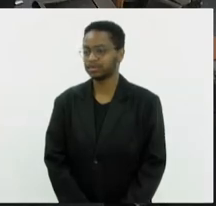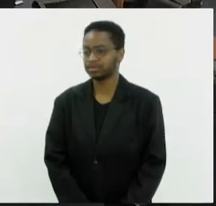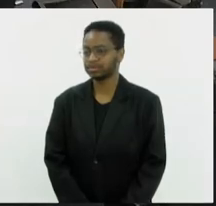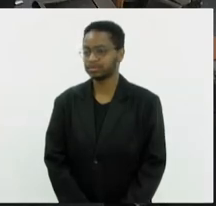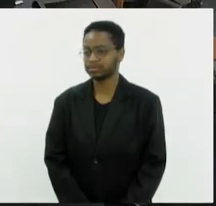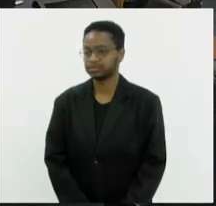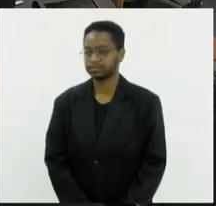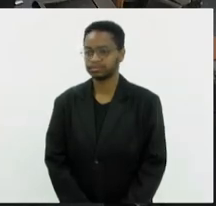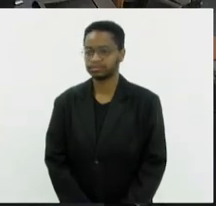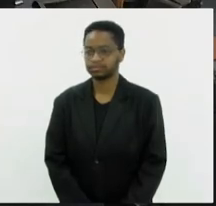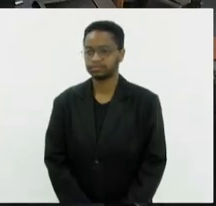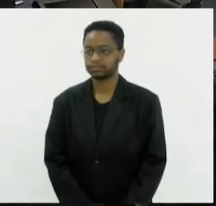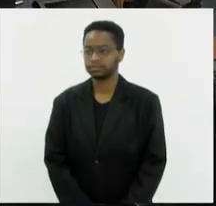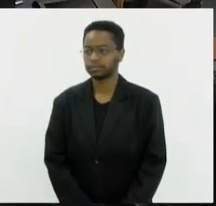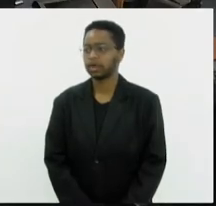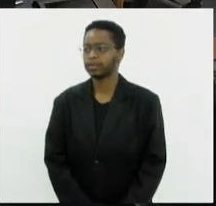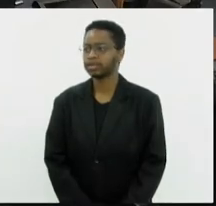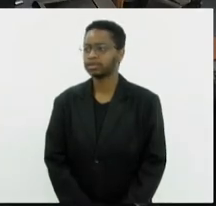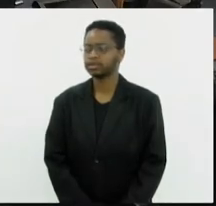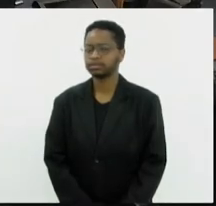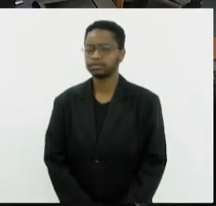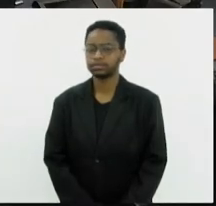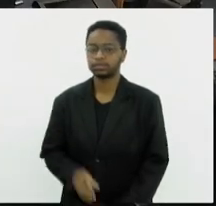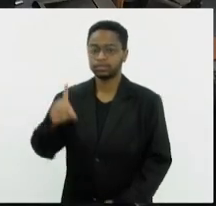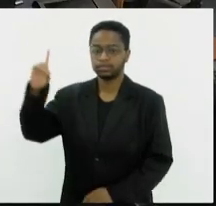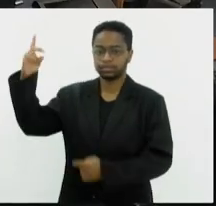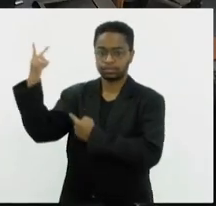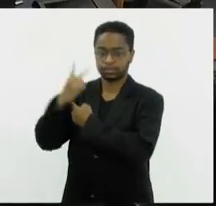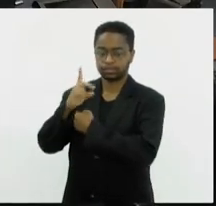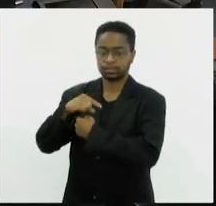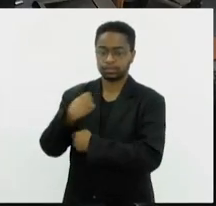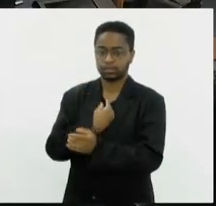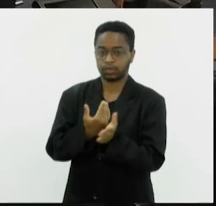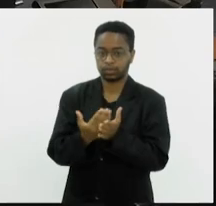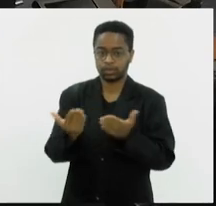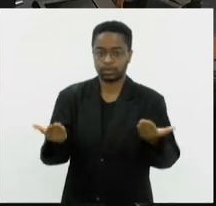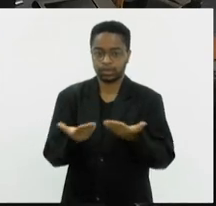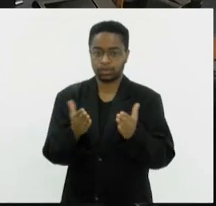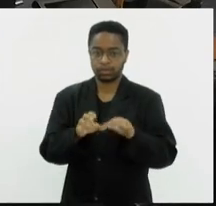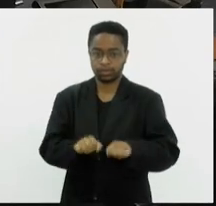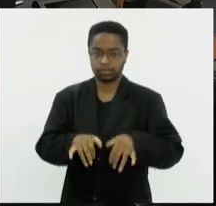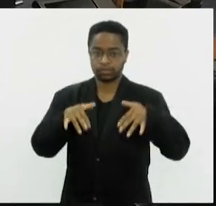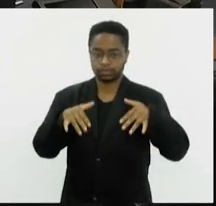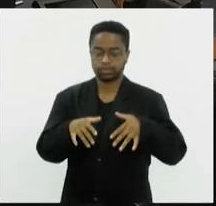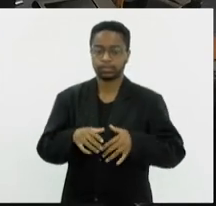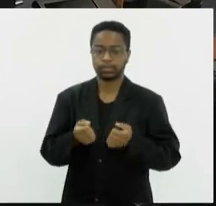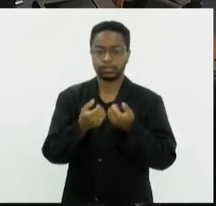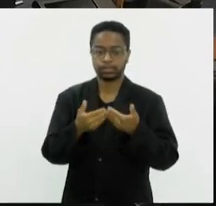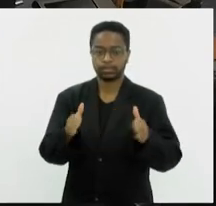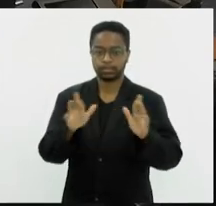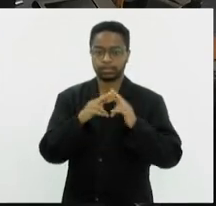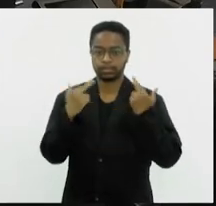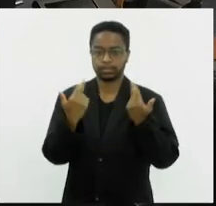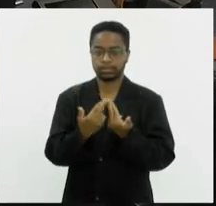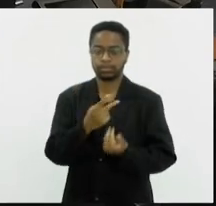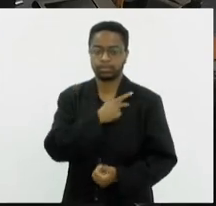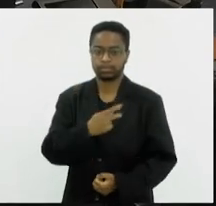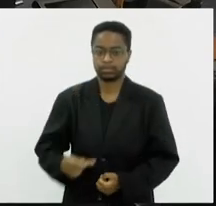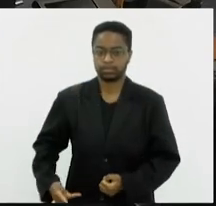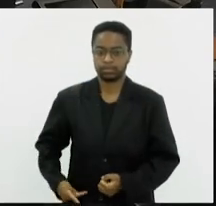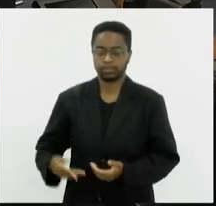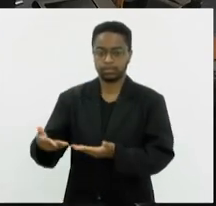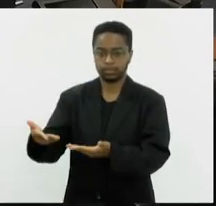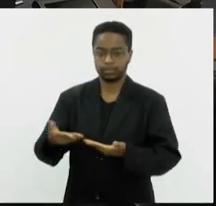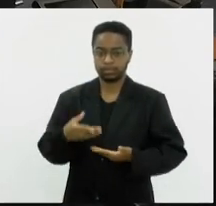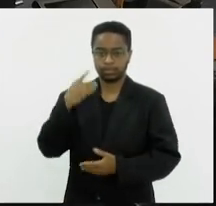havendo o número legal e so a proteção de Deus iniciamos nossos trabalhos está aberta a sessão a presidência convida o senhor